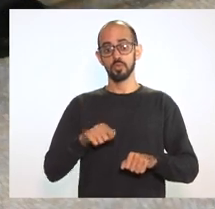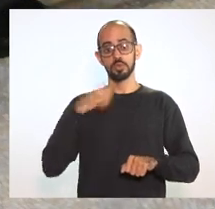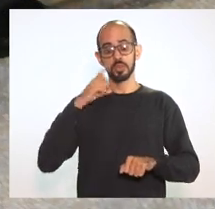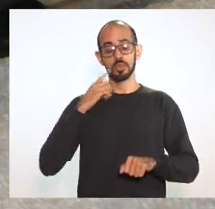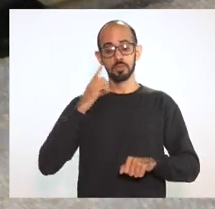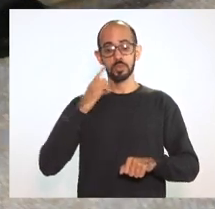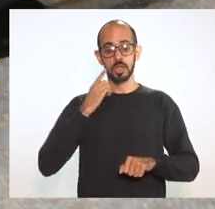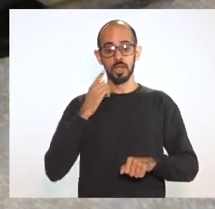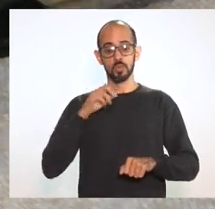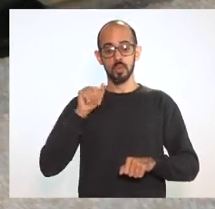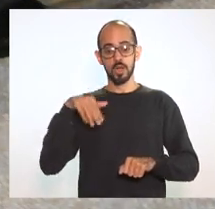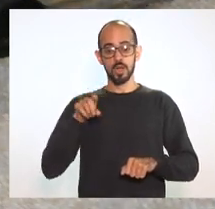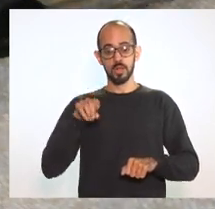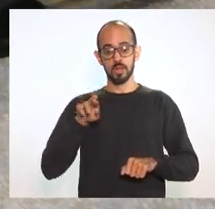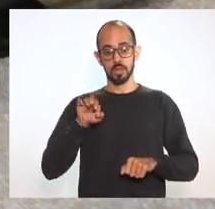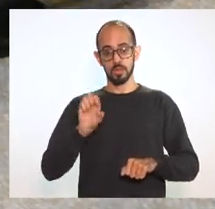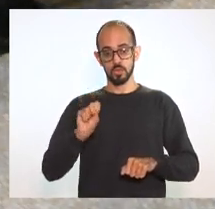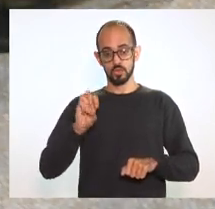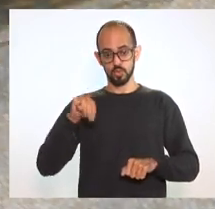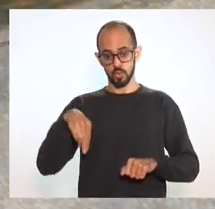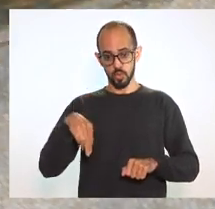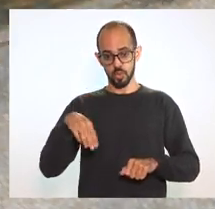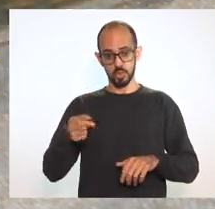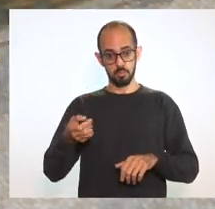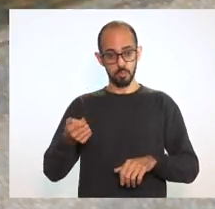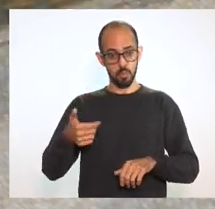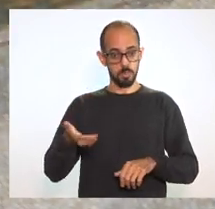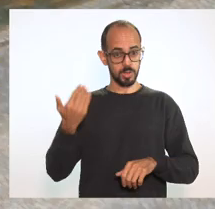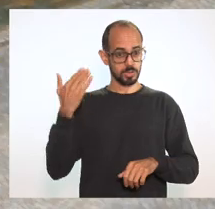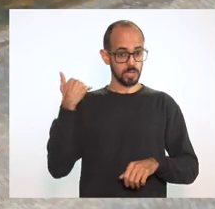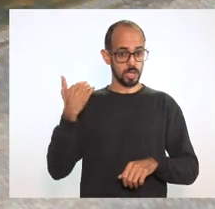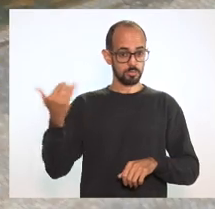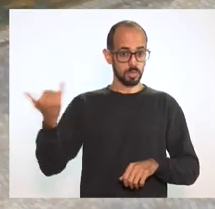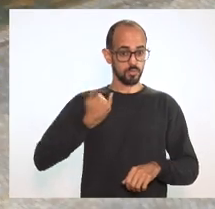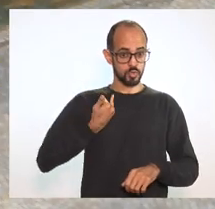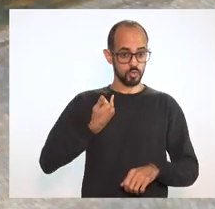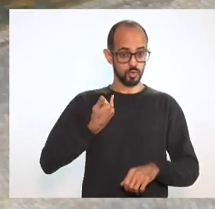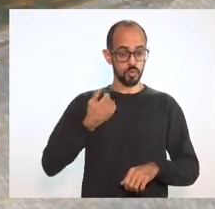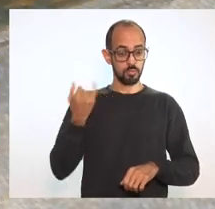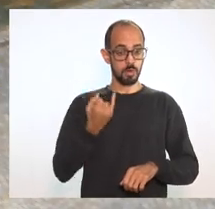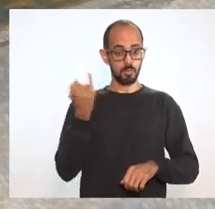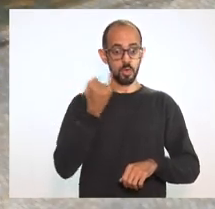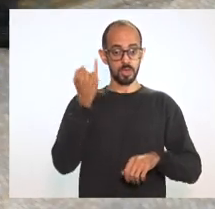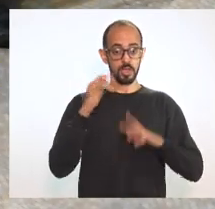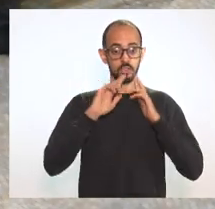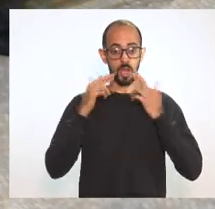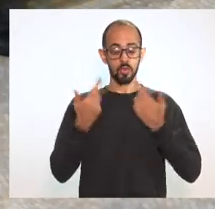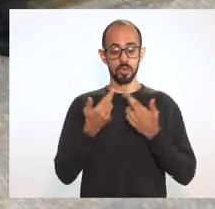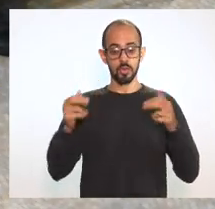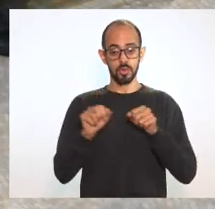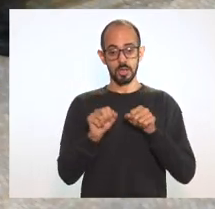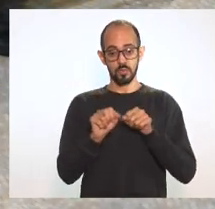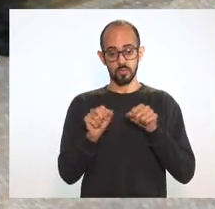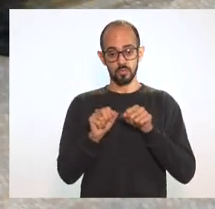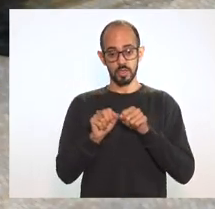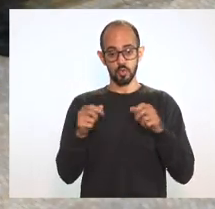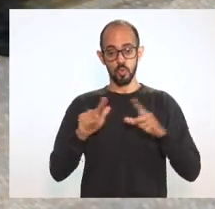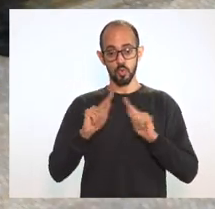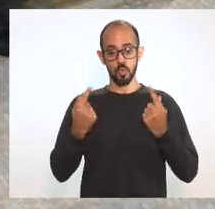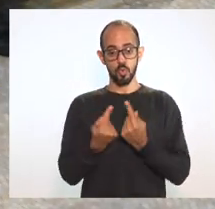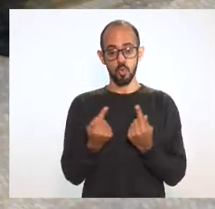pouco me relatava uma importante reunião que fez com um grupo